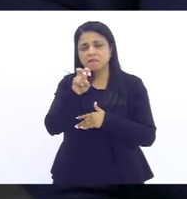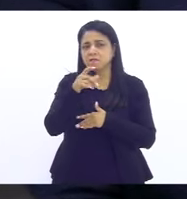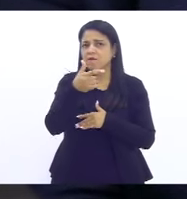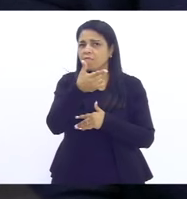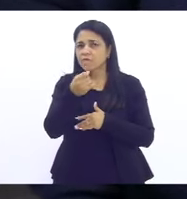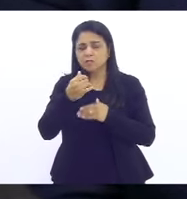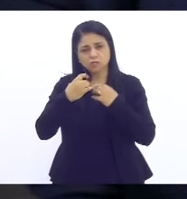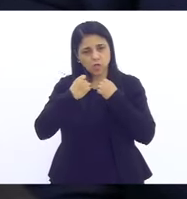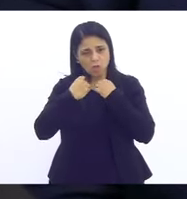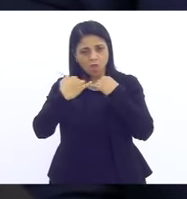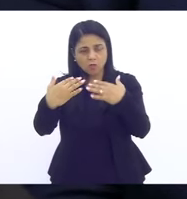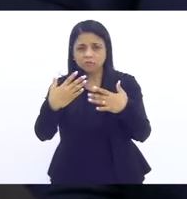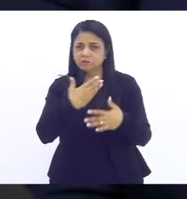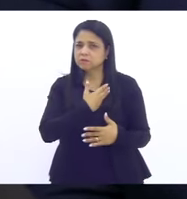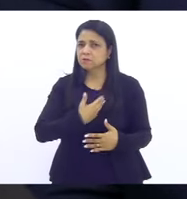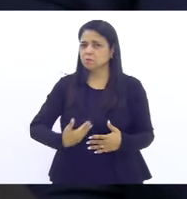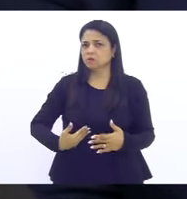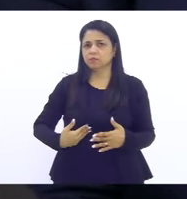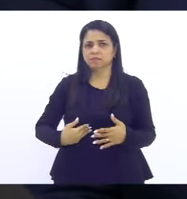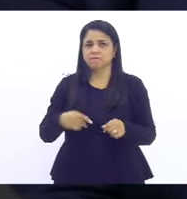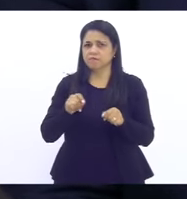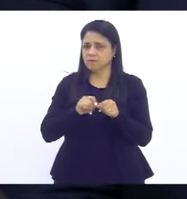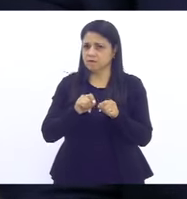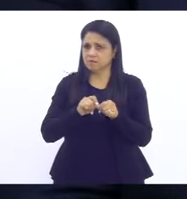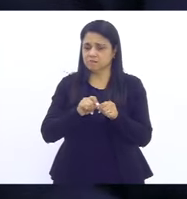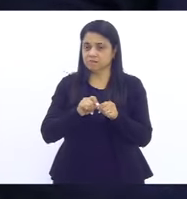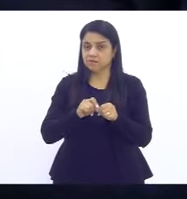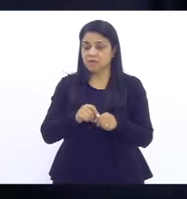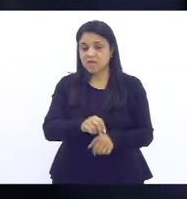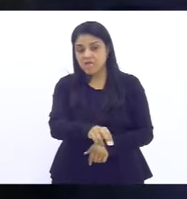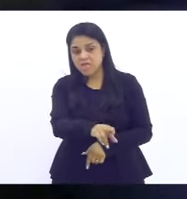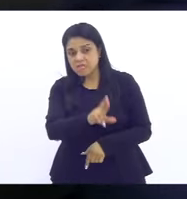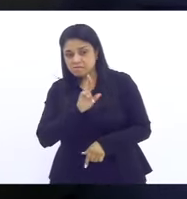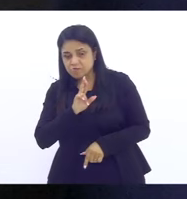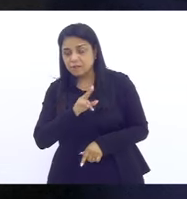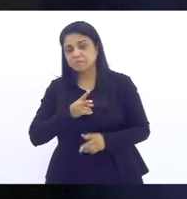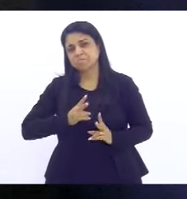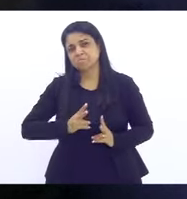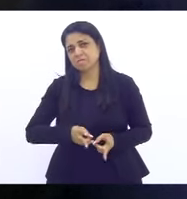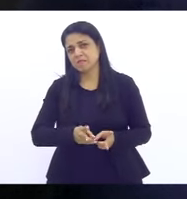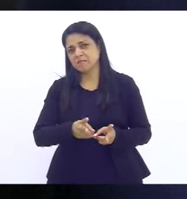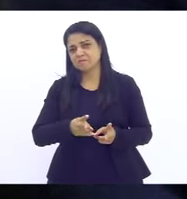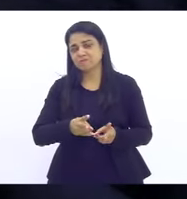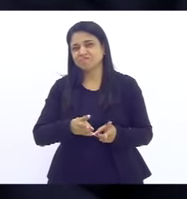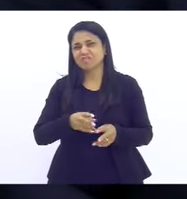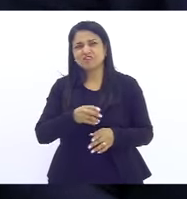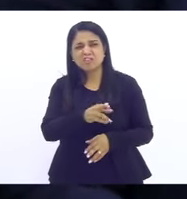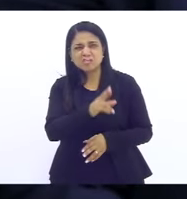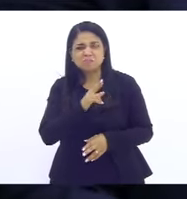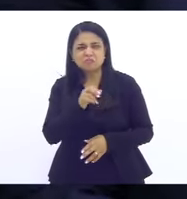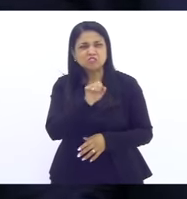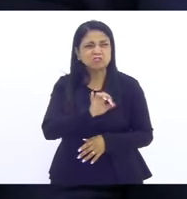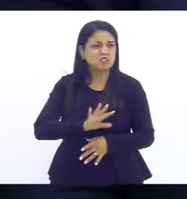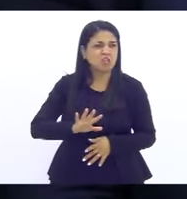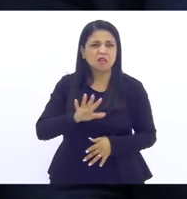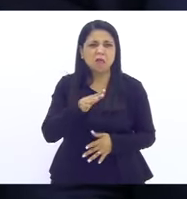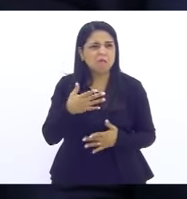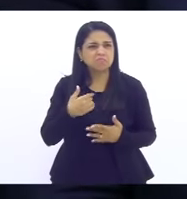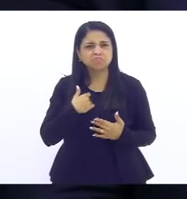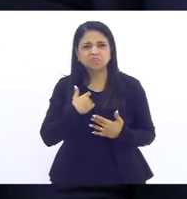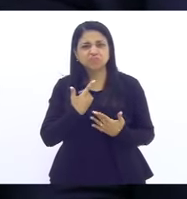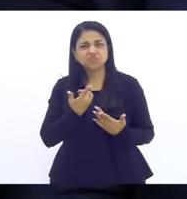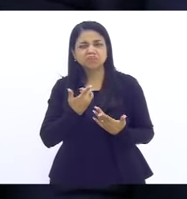públicas, deputado Delaroro. E as respostas sempre são as mesmas. Respostas genéricas, respostas sem, né,